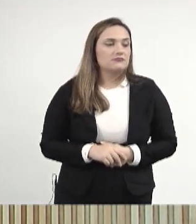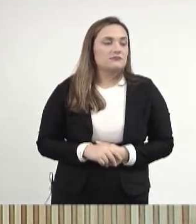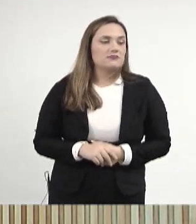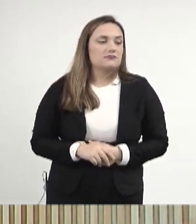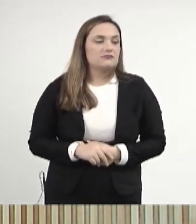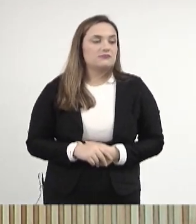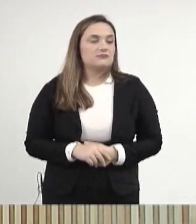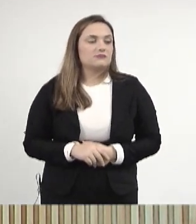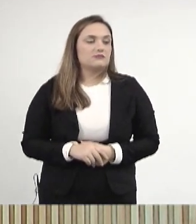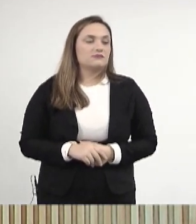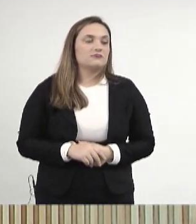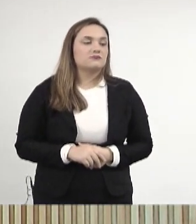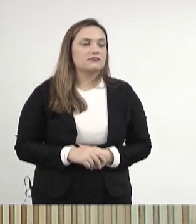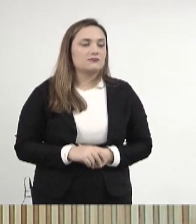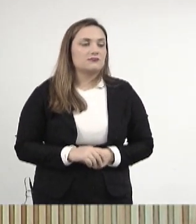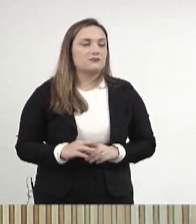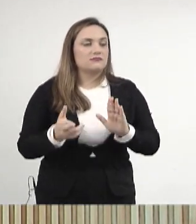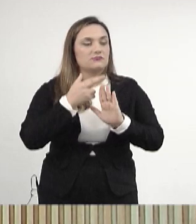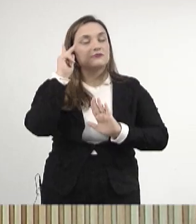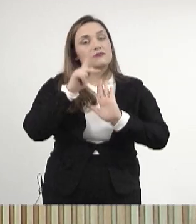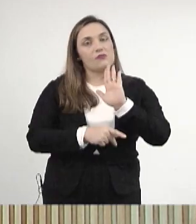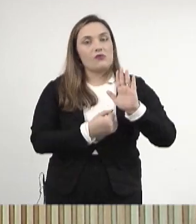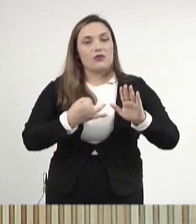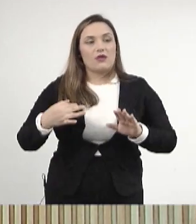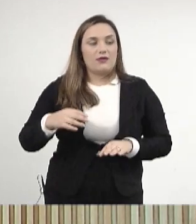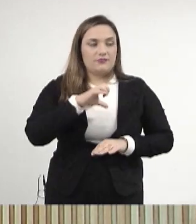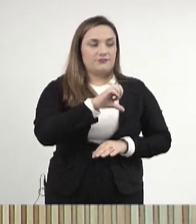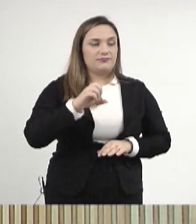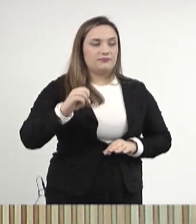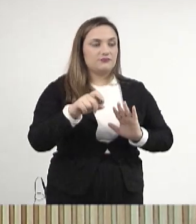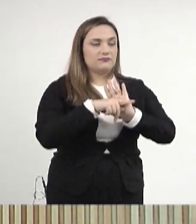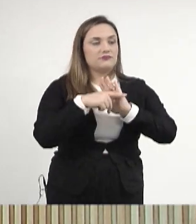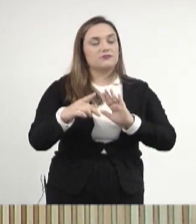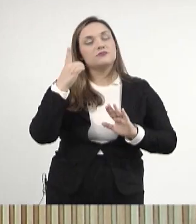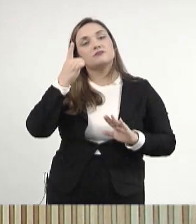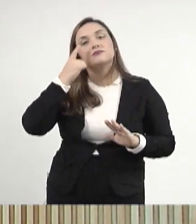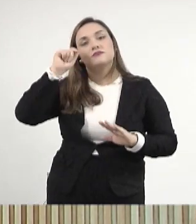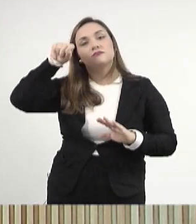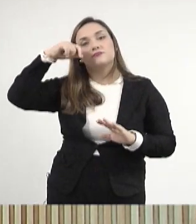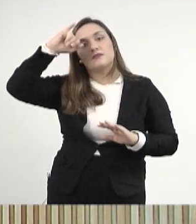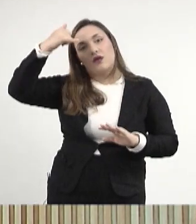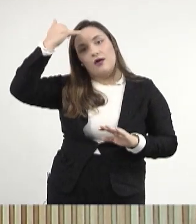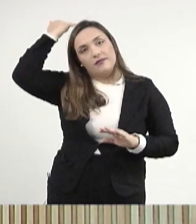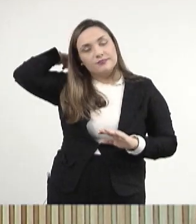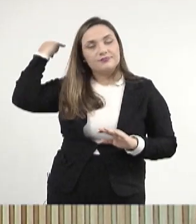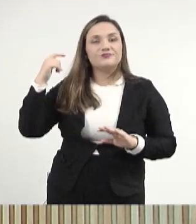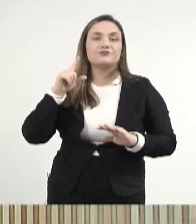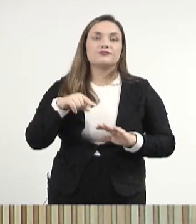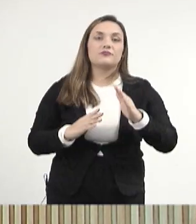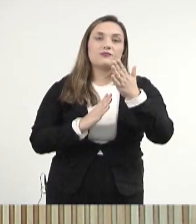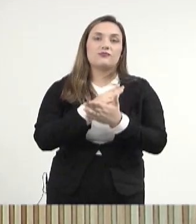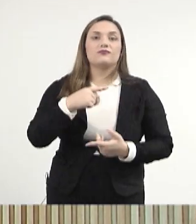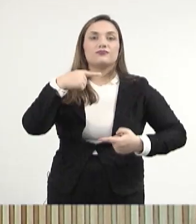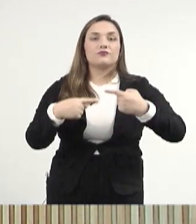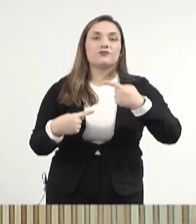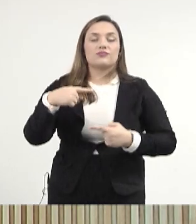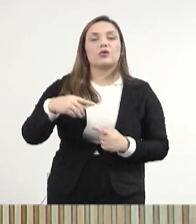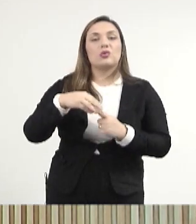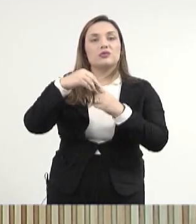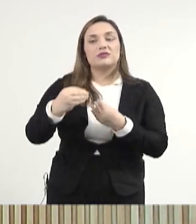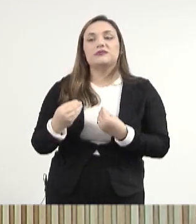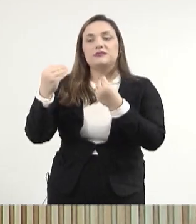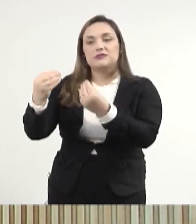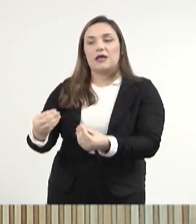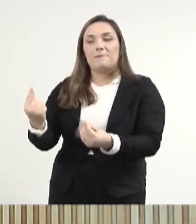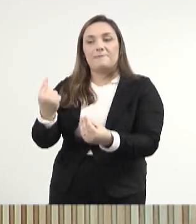próximo item. Projeto de resolução de número 90 do deputado Júnior Mock, matéria também aprovada em discussão única e que